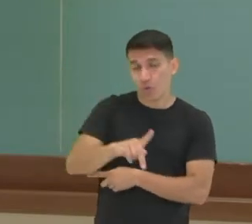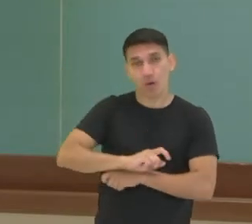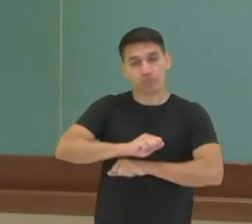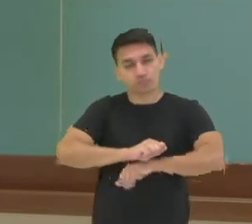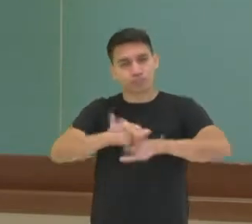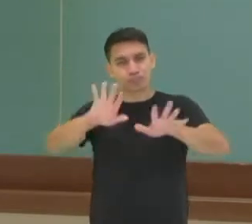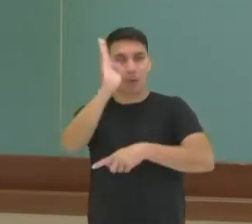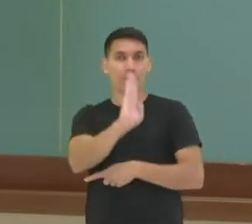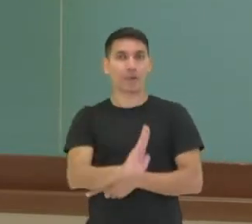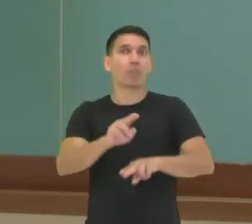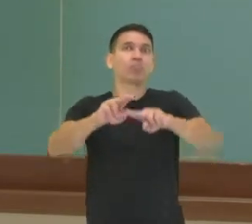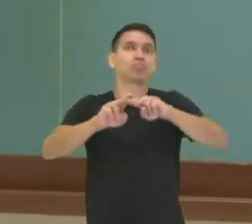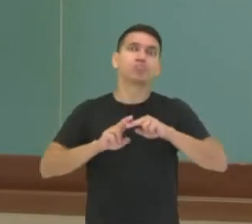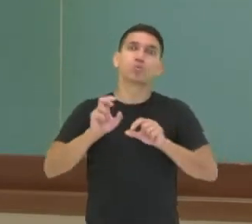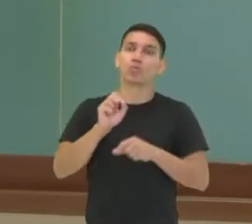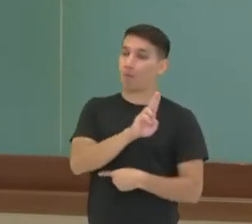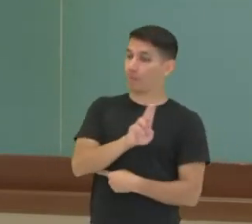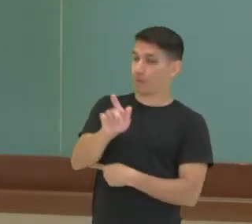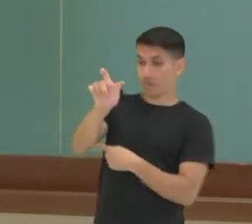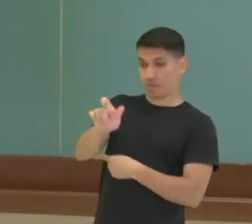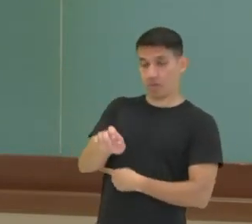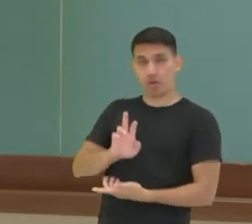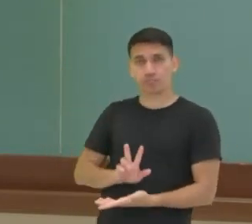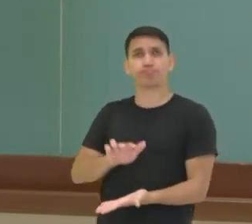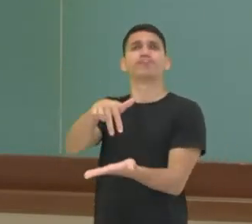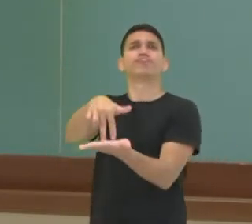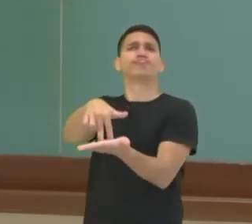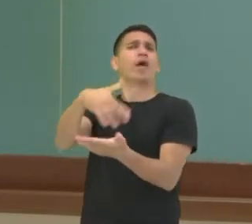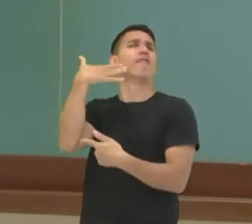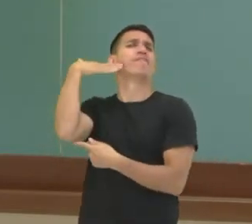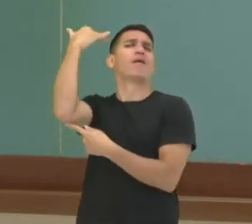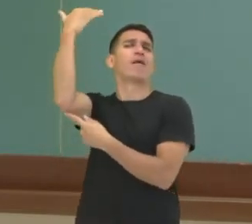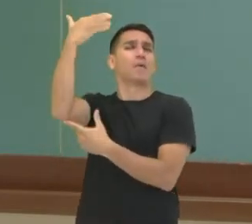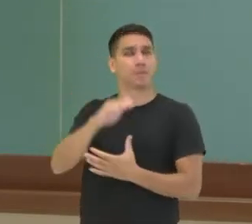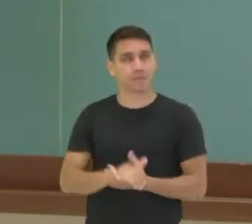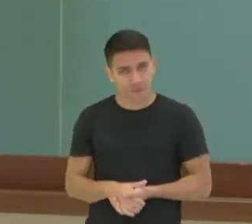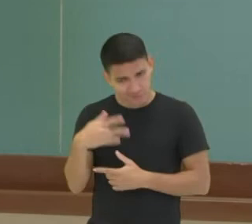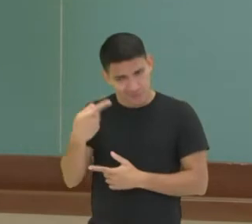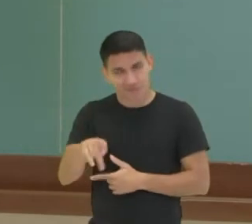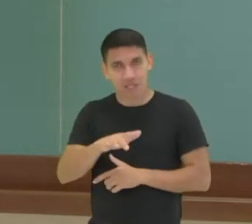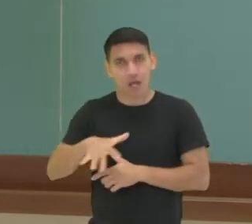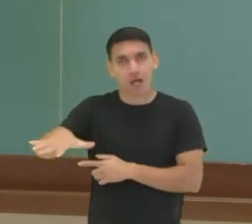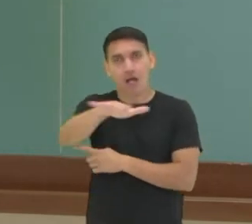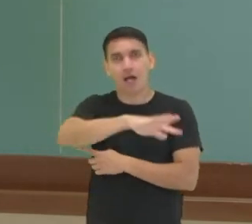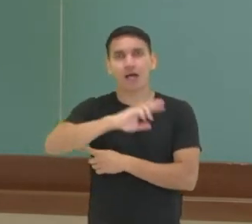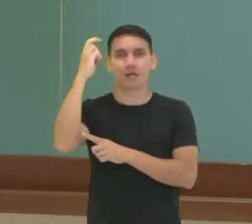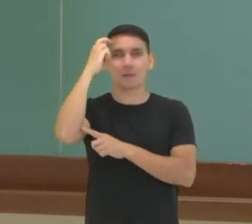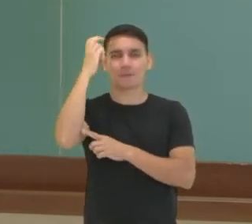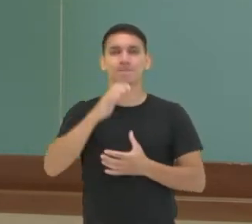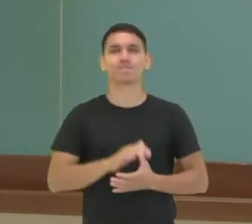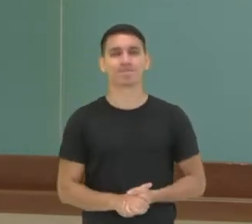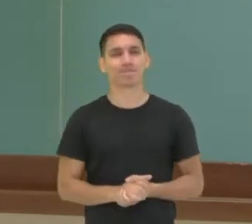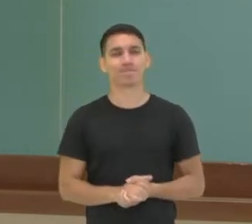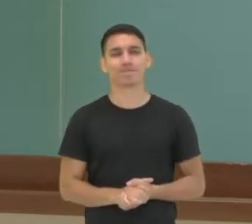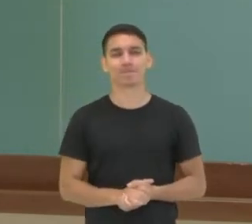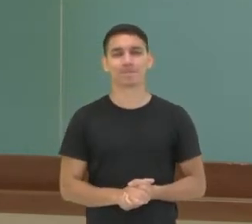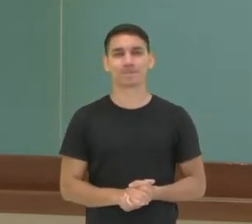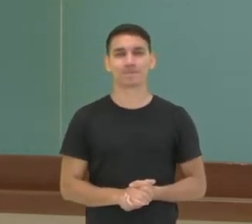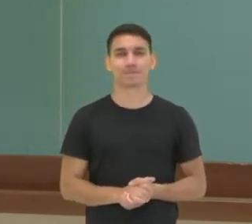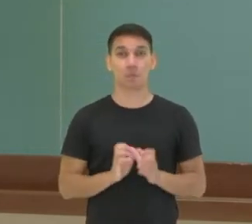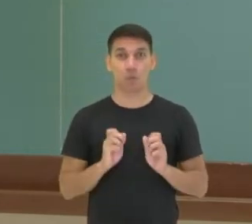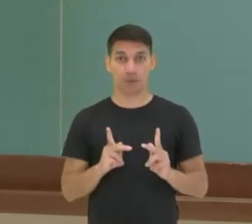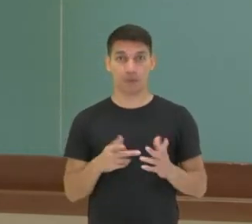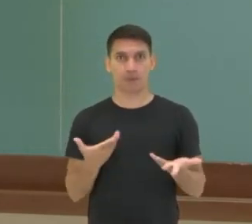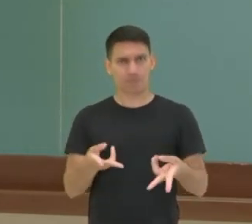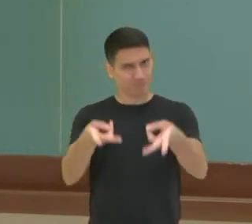Por isso é um nome que é bastante reconhecido, né, no nosso meio aí cultural, né, do nosso país.